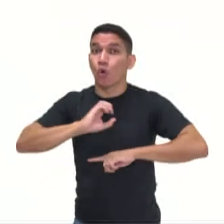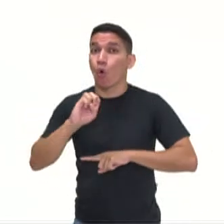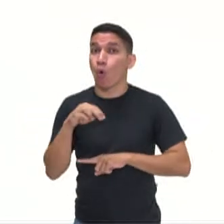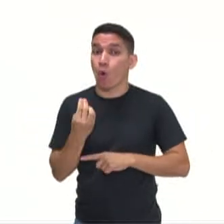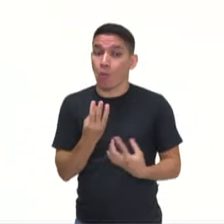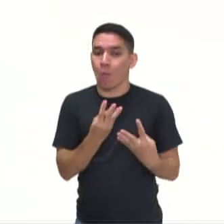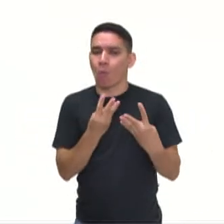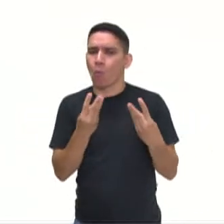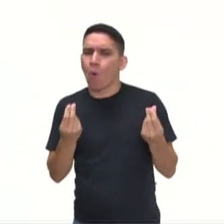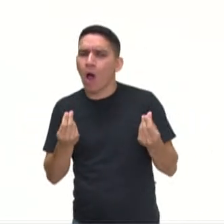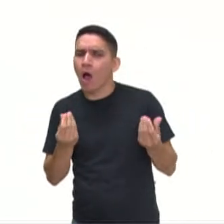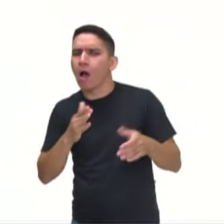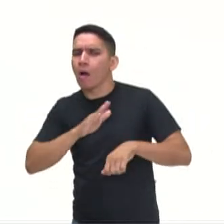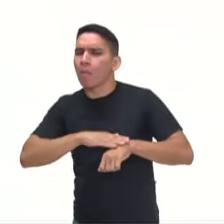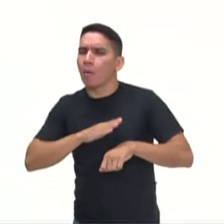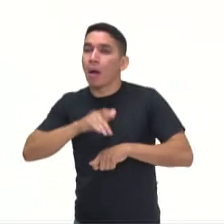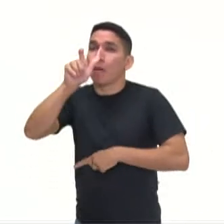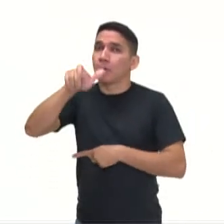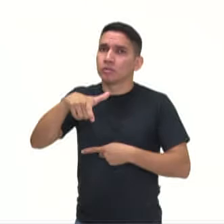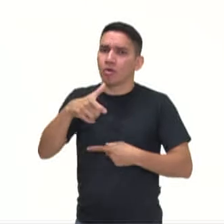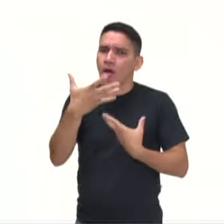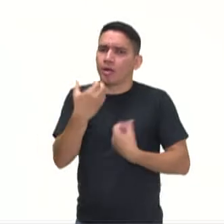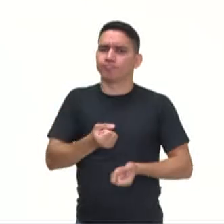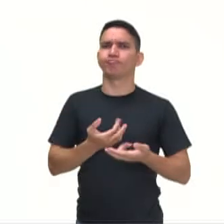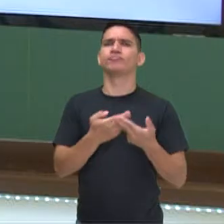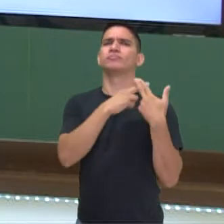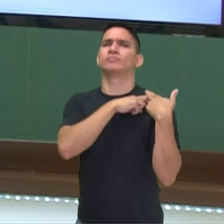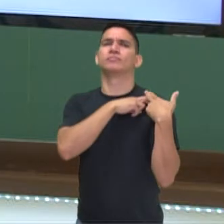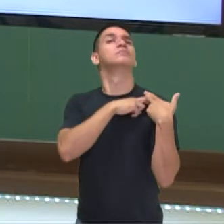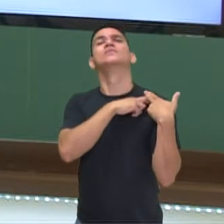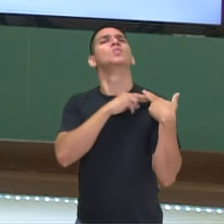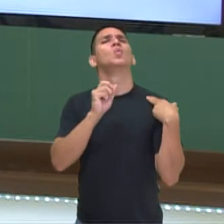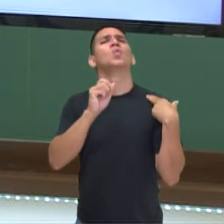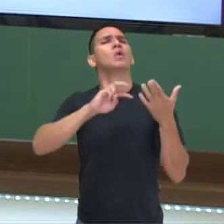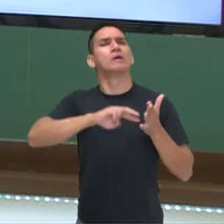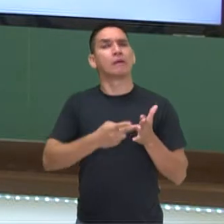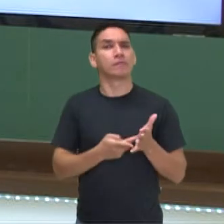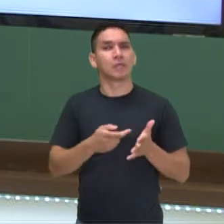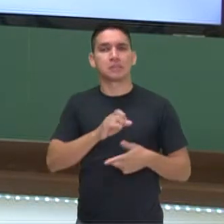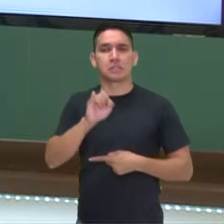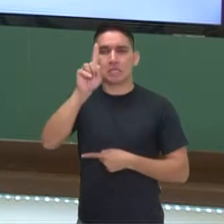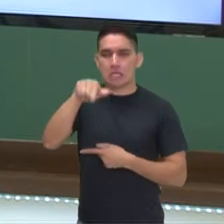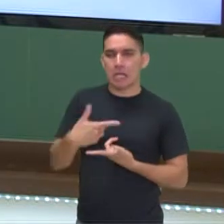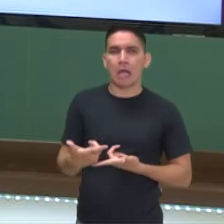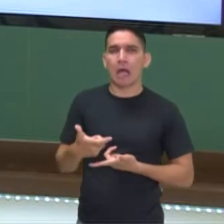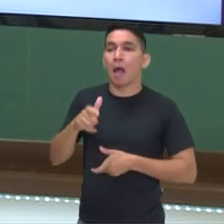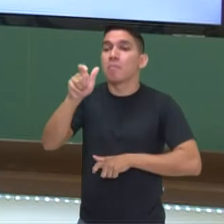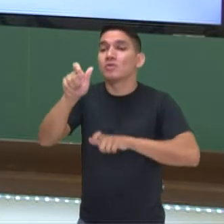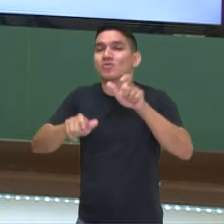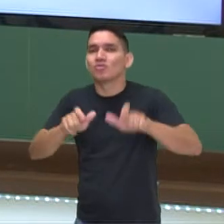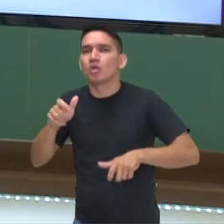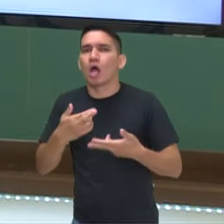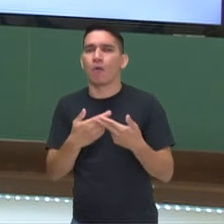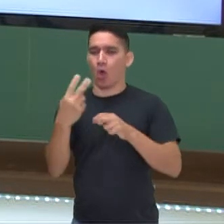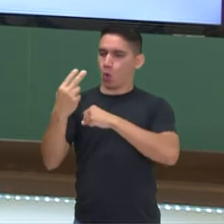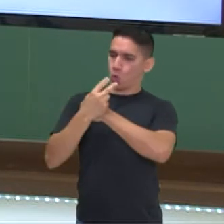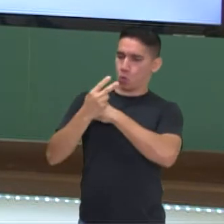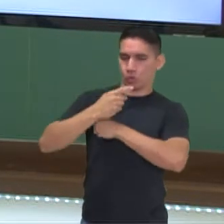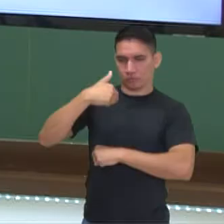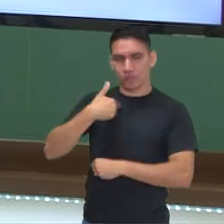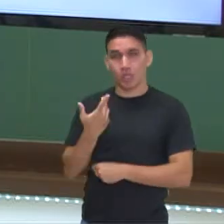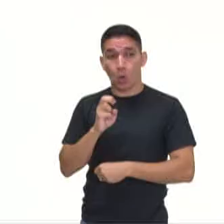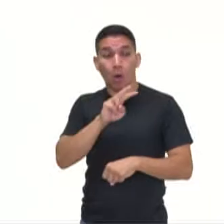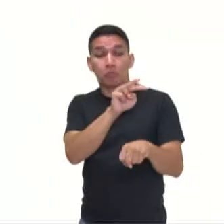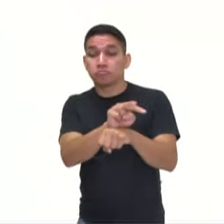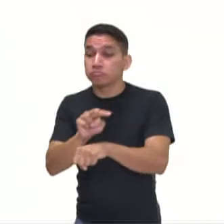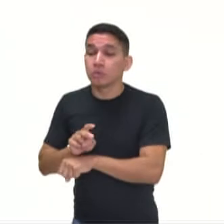qualidade de alguém ser responsável, né? Quem é responsável por nós, né? Quais são as responsabilidades que nós temos? É